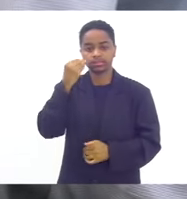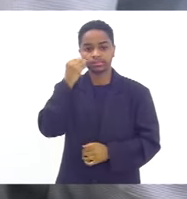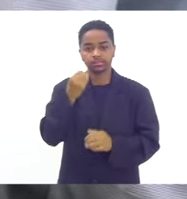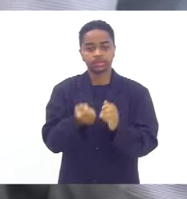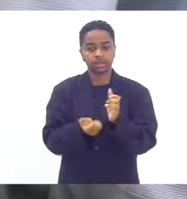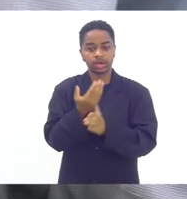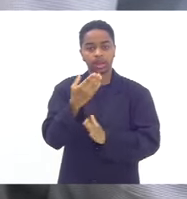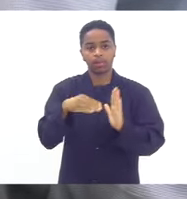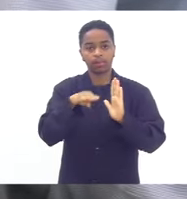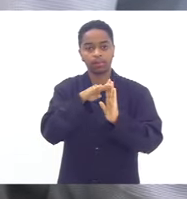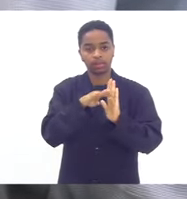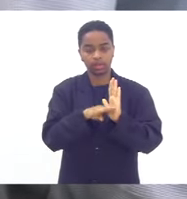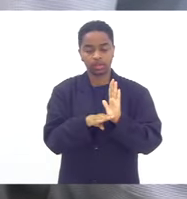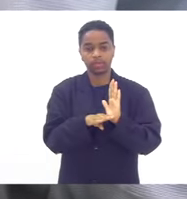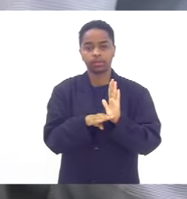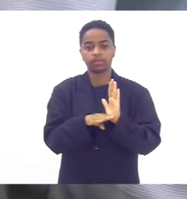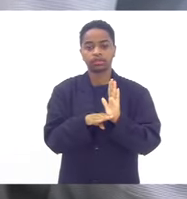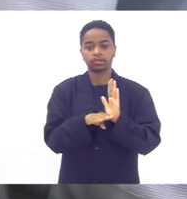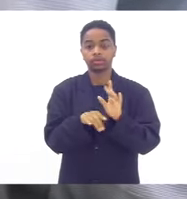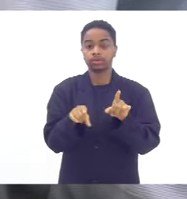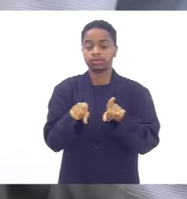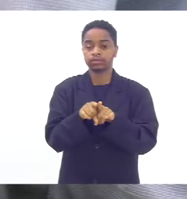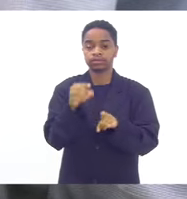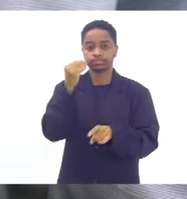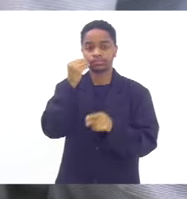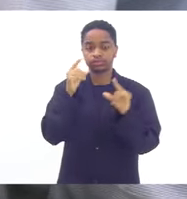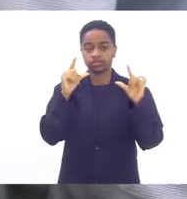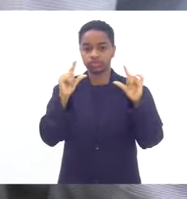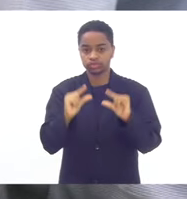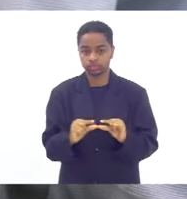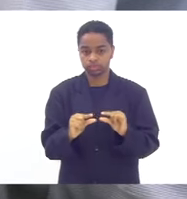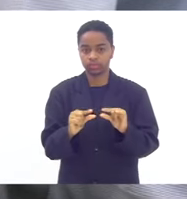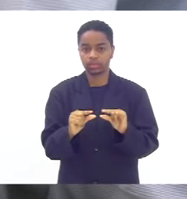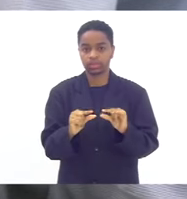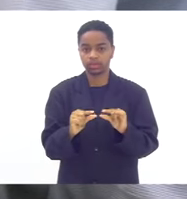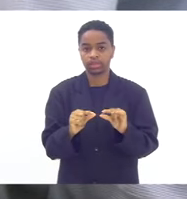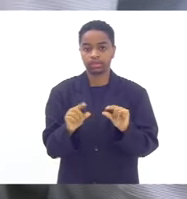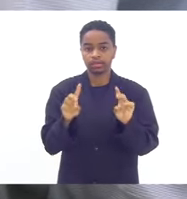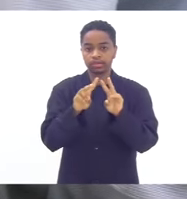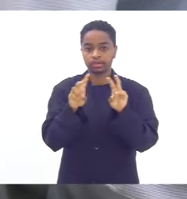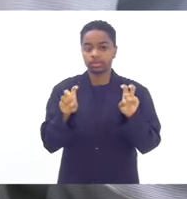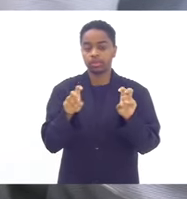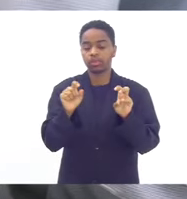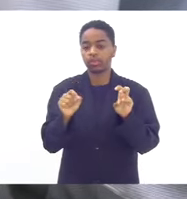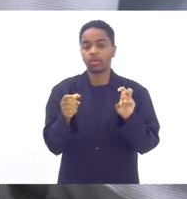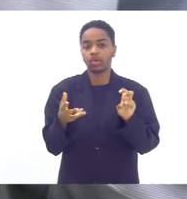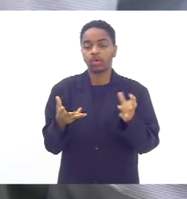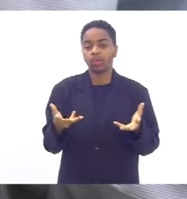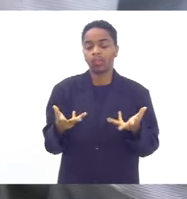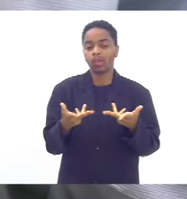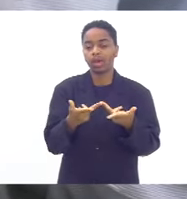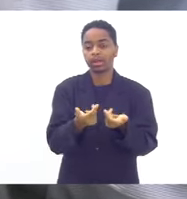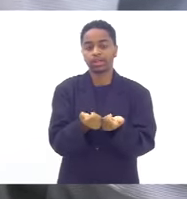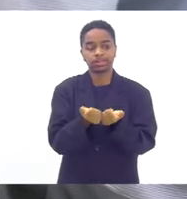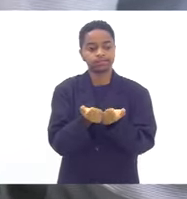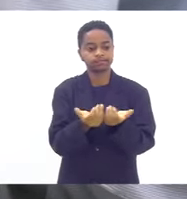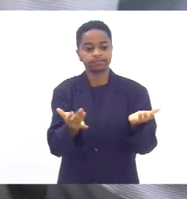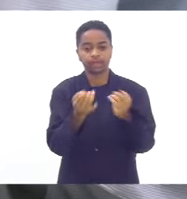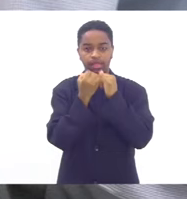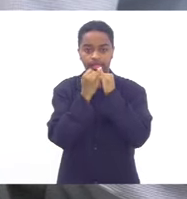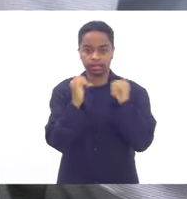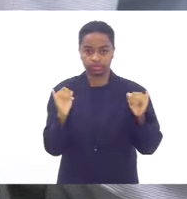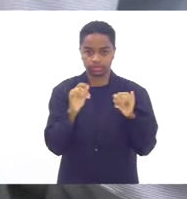instituir esse programa, para também minimizar as questões aí da qualidade de suprimento na ponta, né?